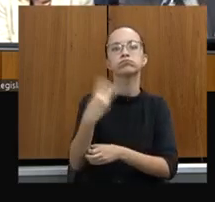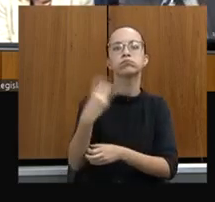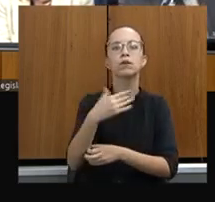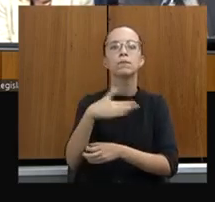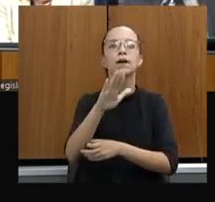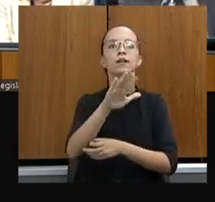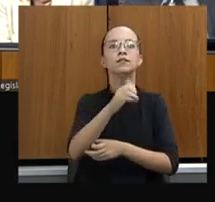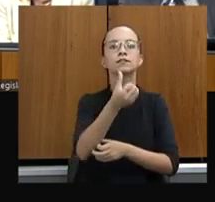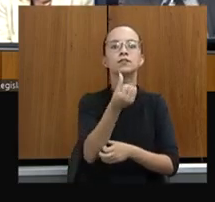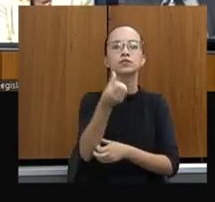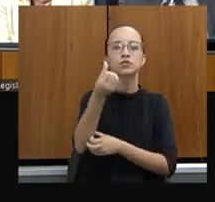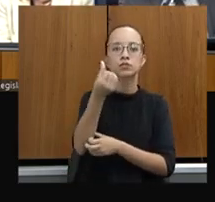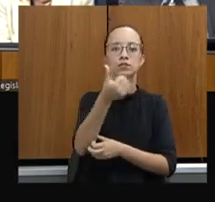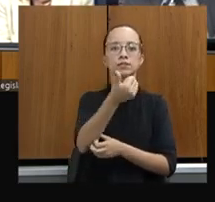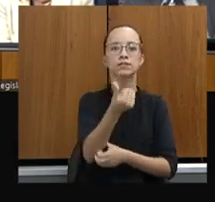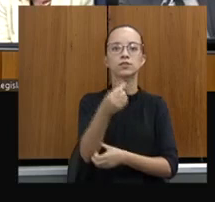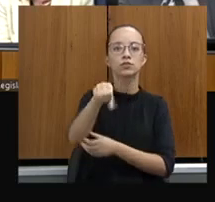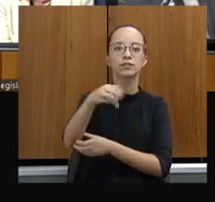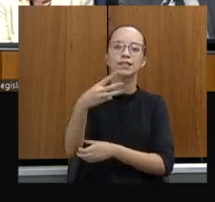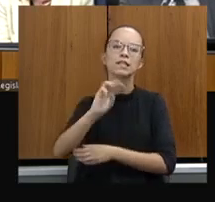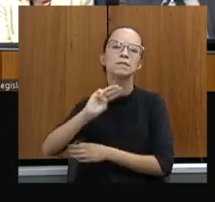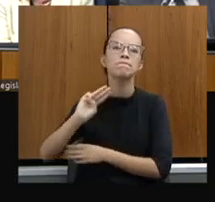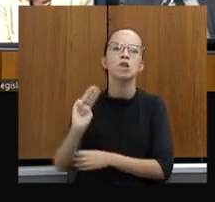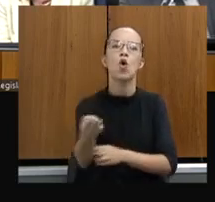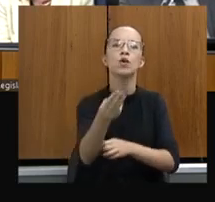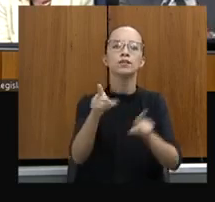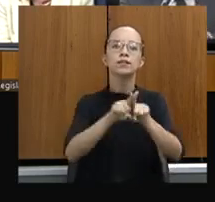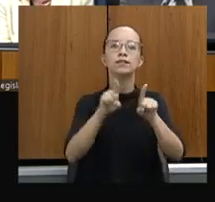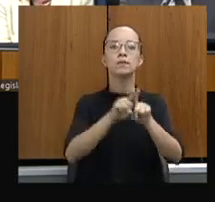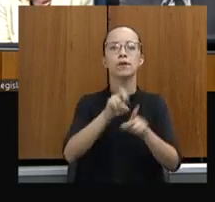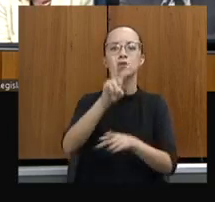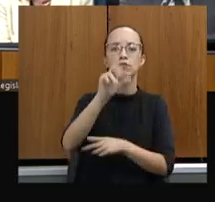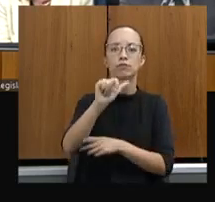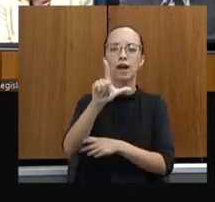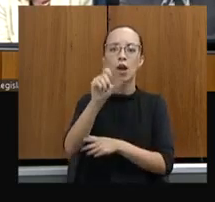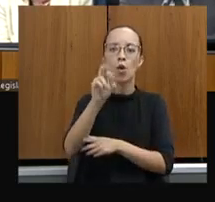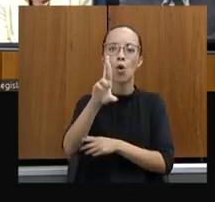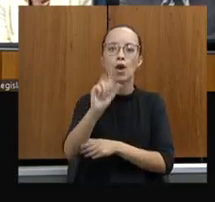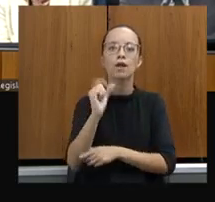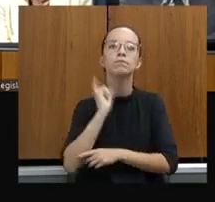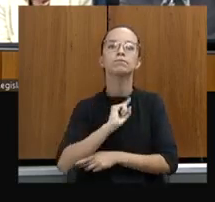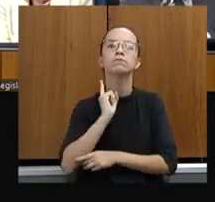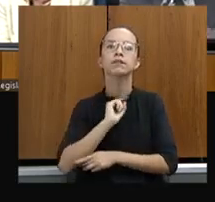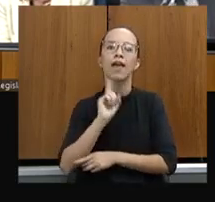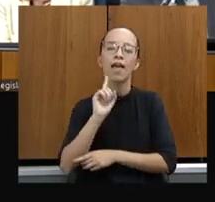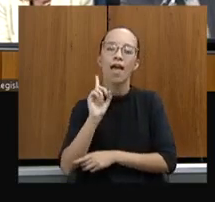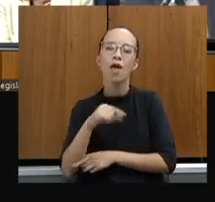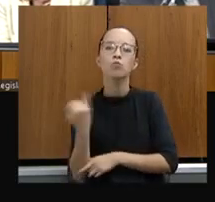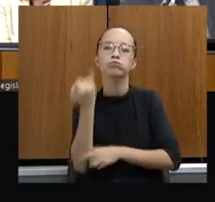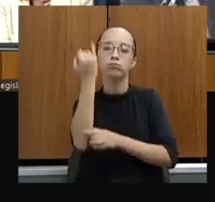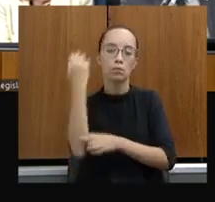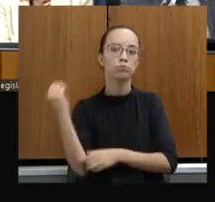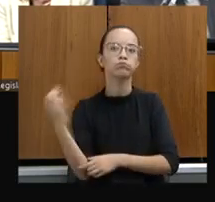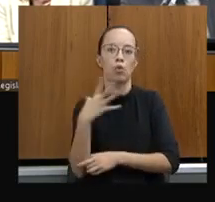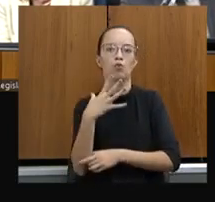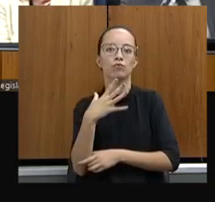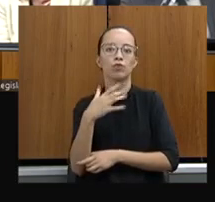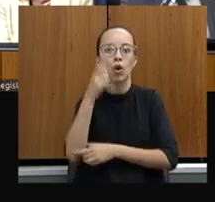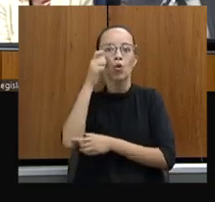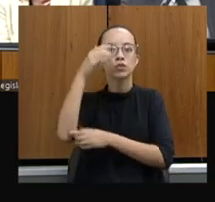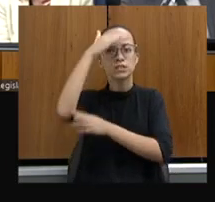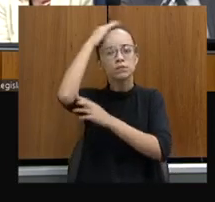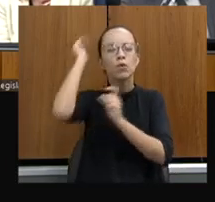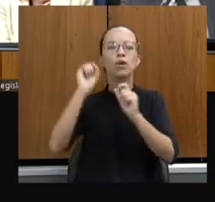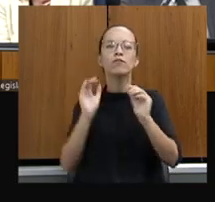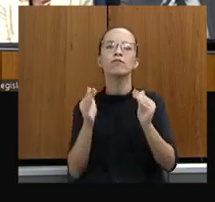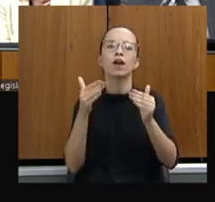693 milhões de reais e o valor a minas que é uma inovação do nosso Governador Romeu Zema na política de